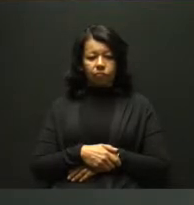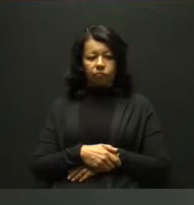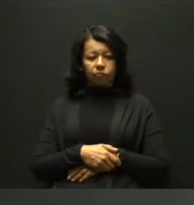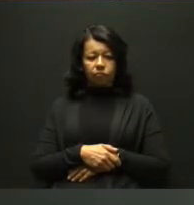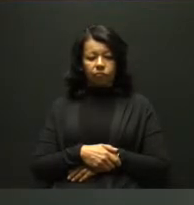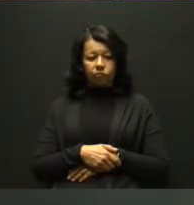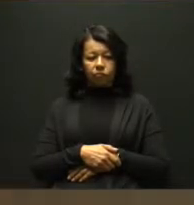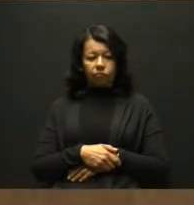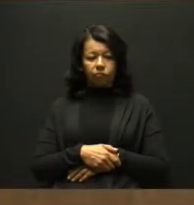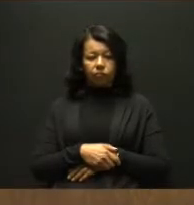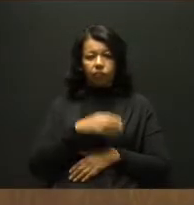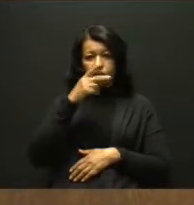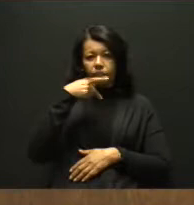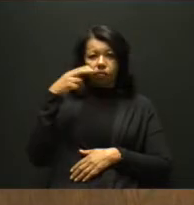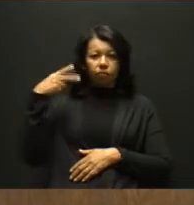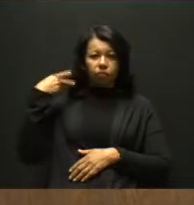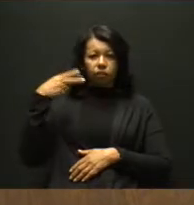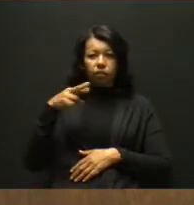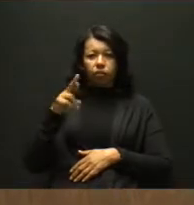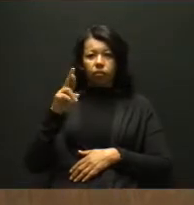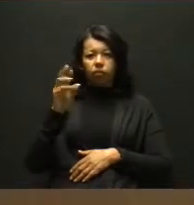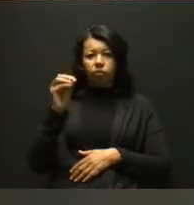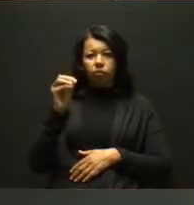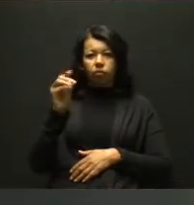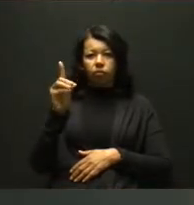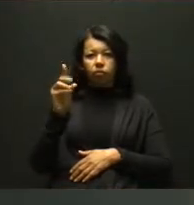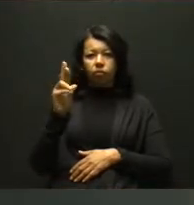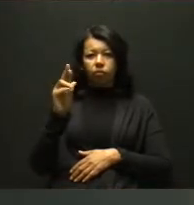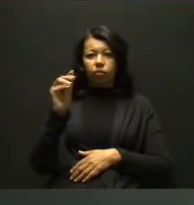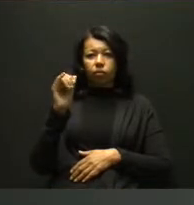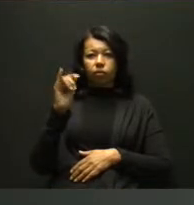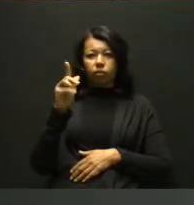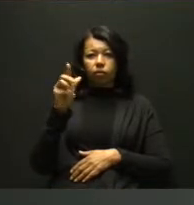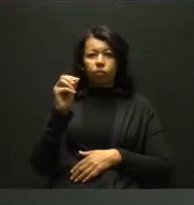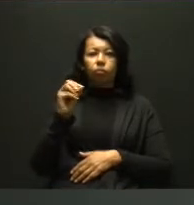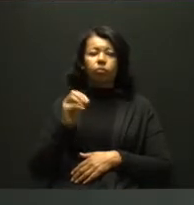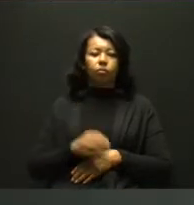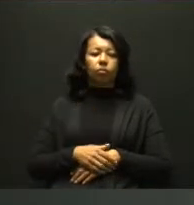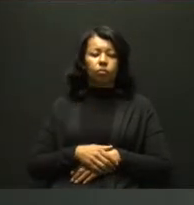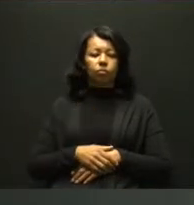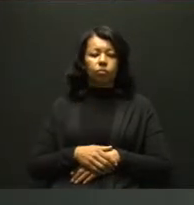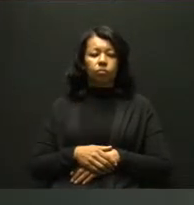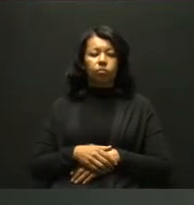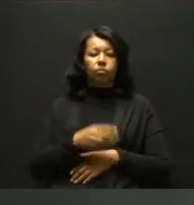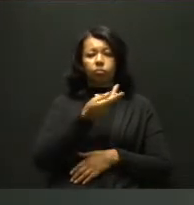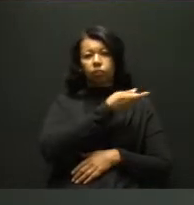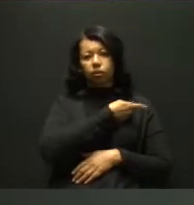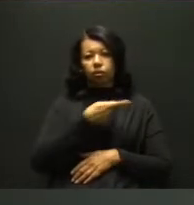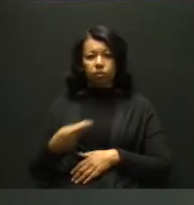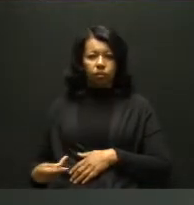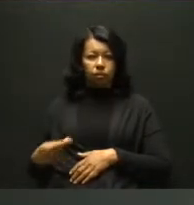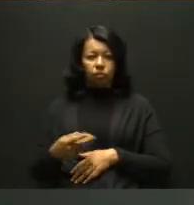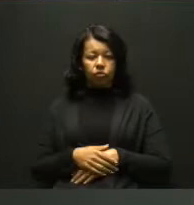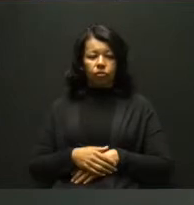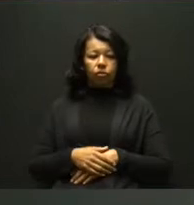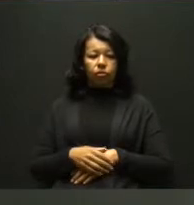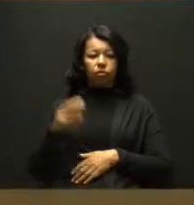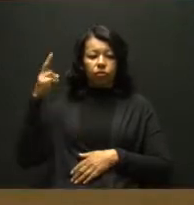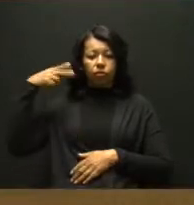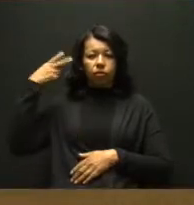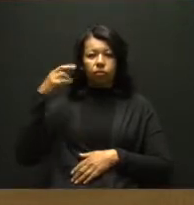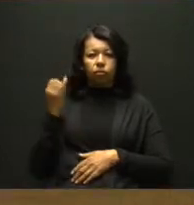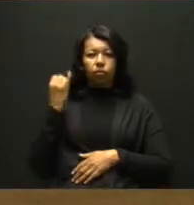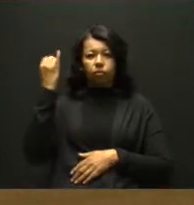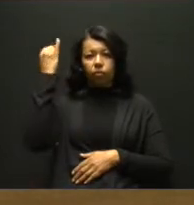com a palavra o vereador rodrigo alemão é o presidente novos pares a importância do corpo de bombeiros é notória